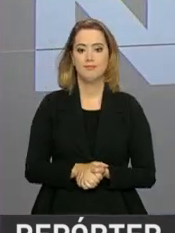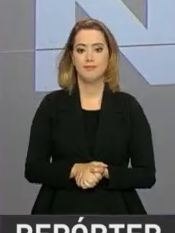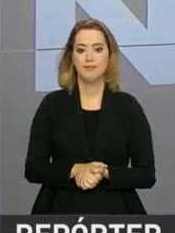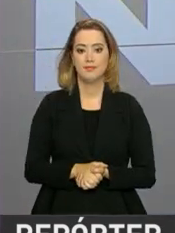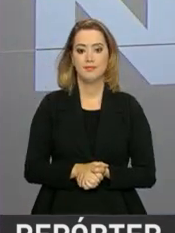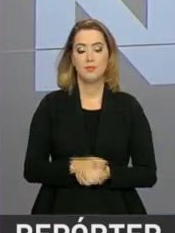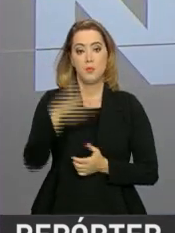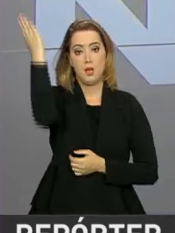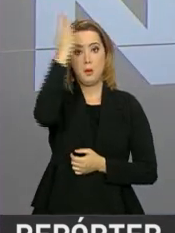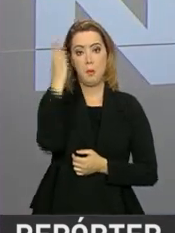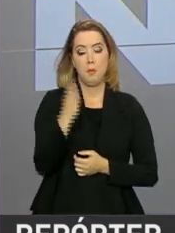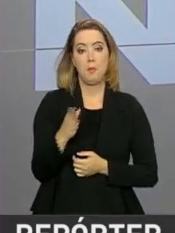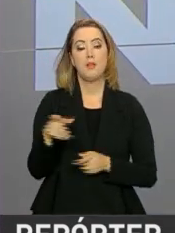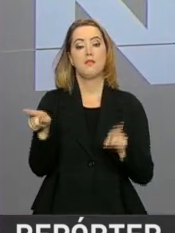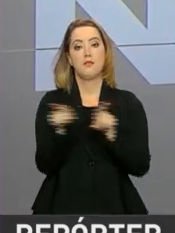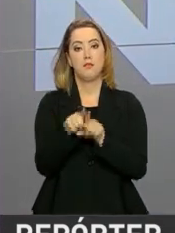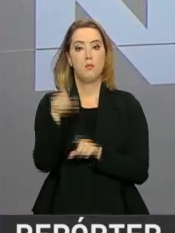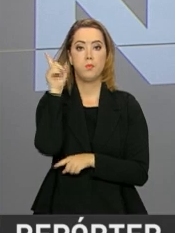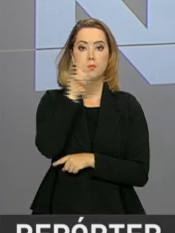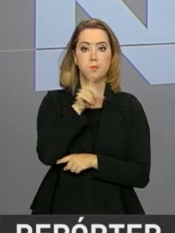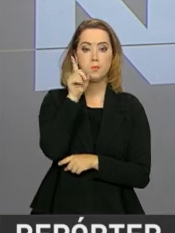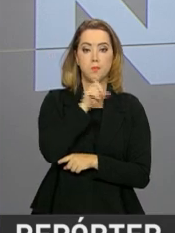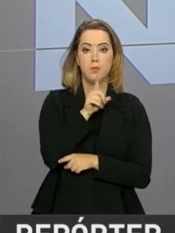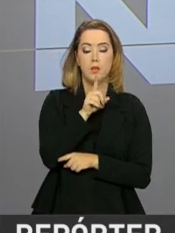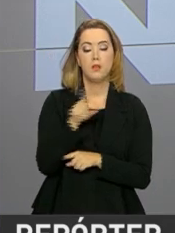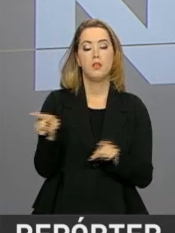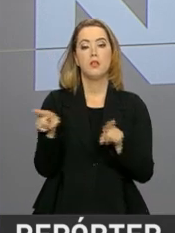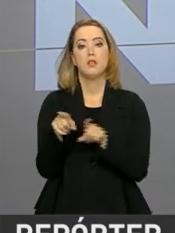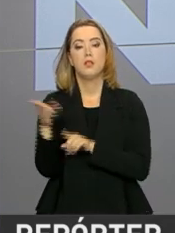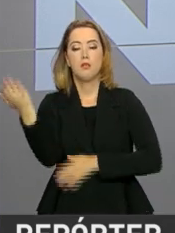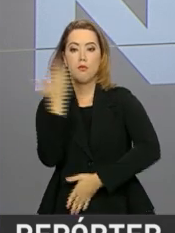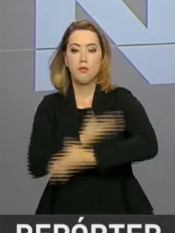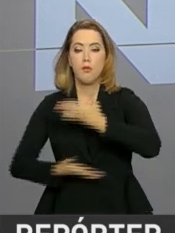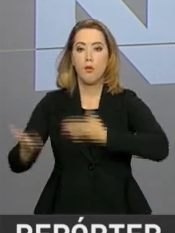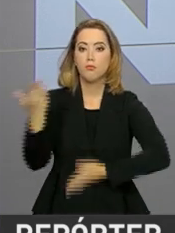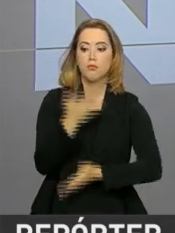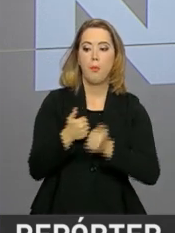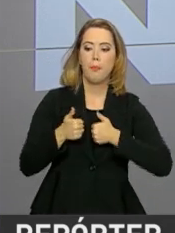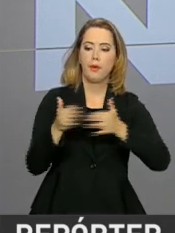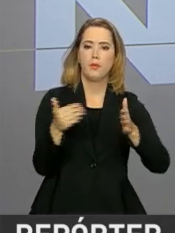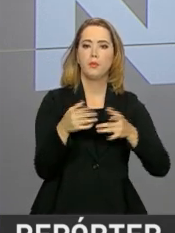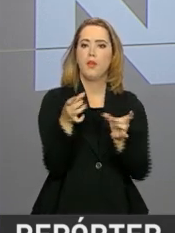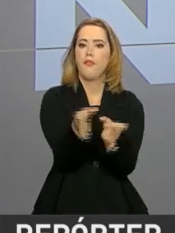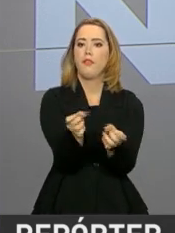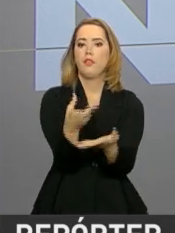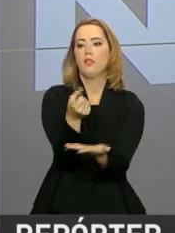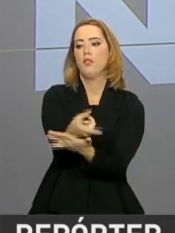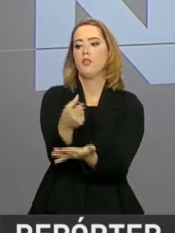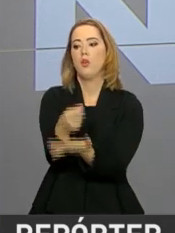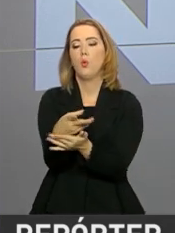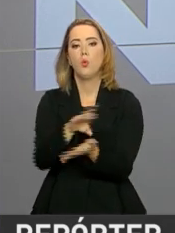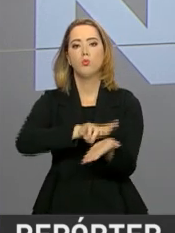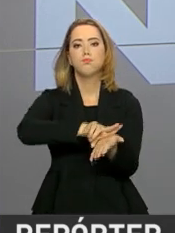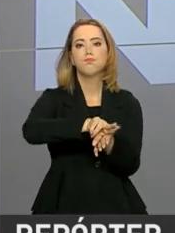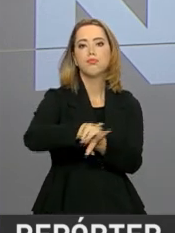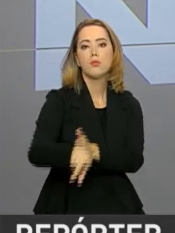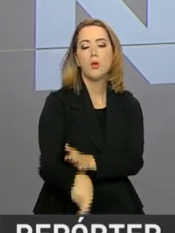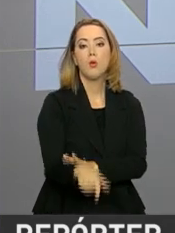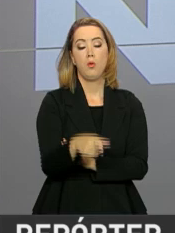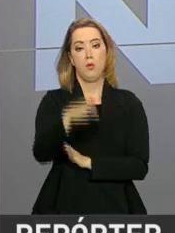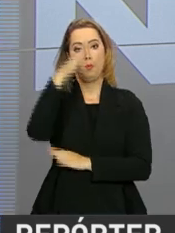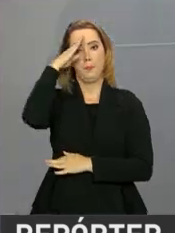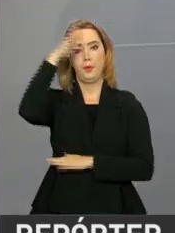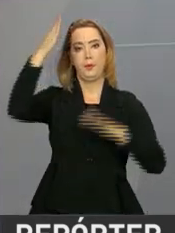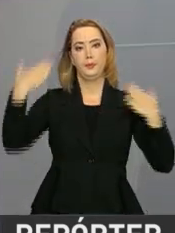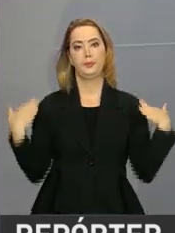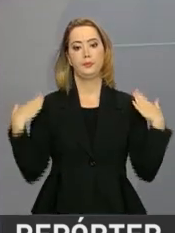E Brasil e Estados Unidos querem ampliar o comércio de produtos militares. O assunto foi discutido hoje em um encontro sobre a indústria de defesa